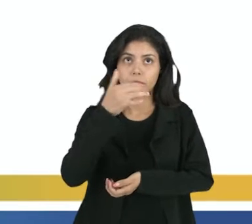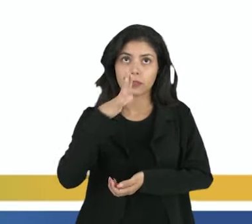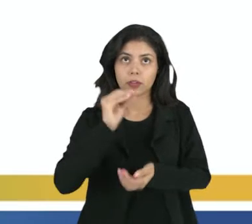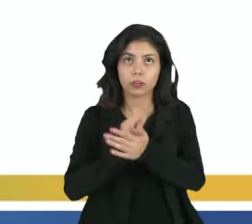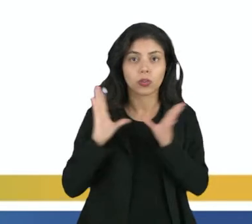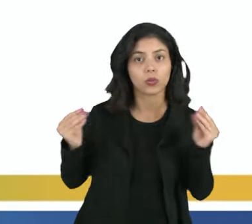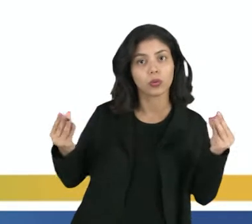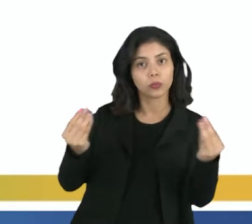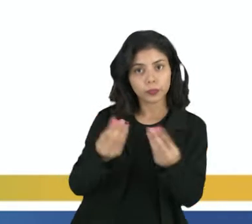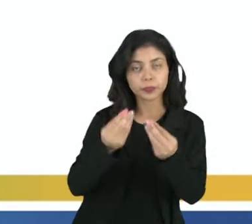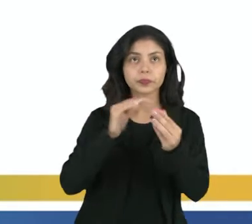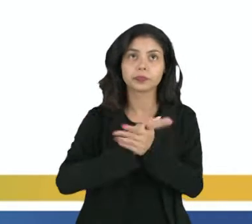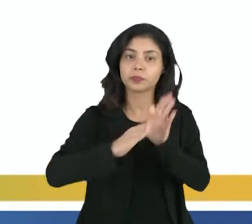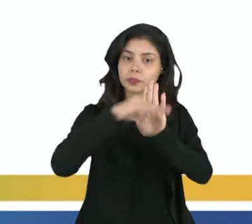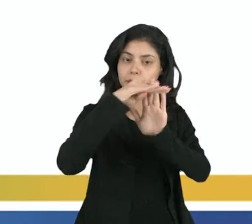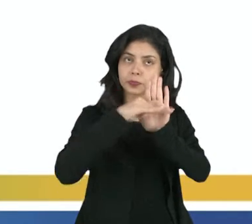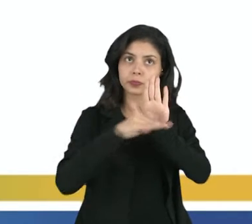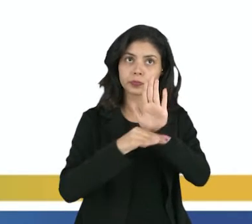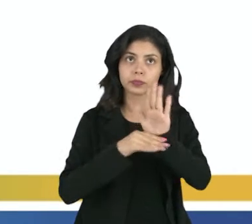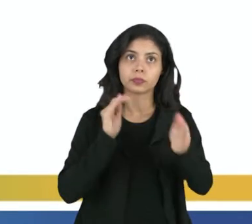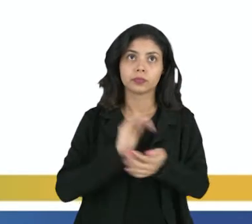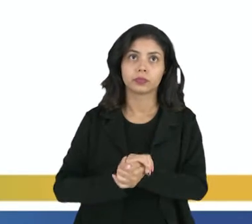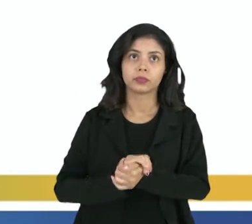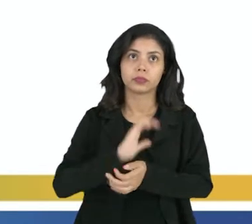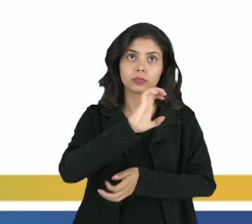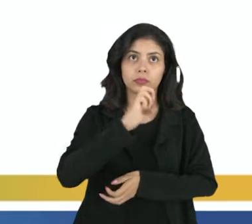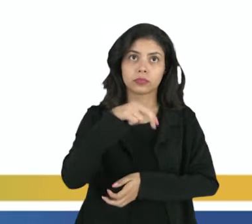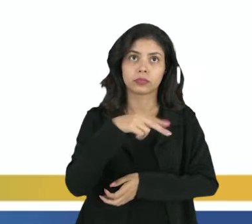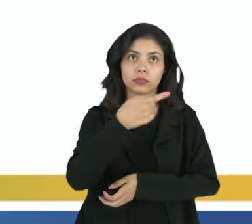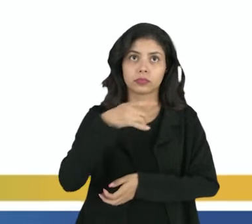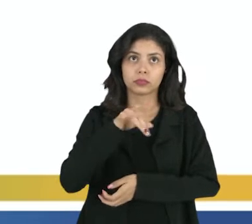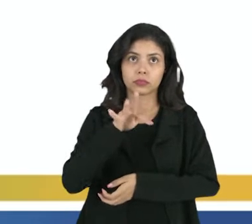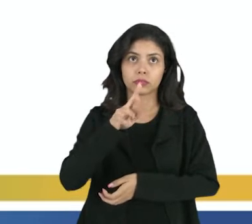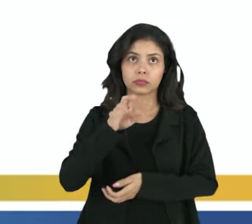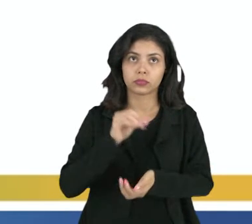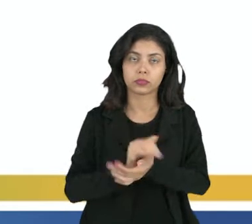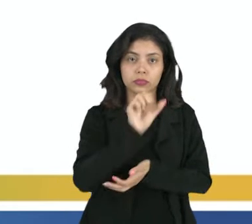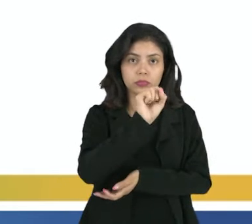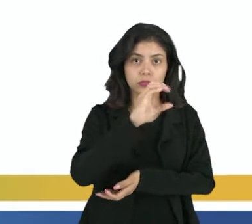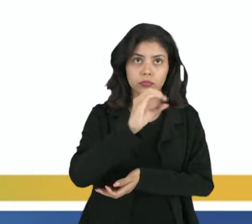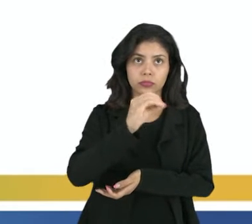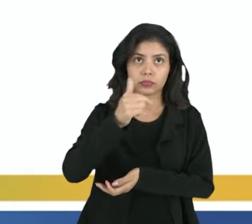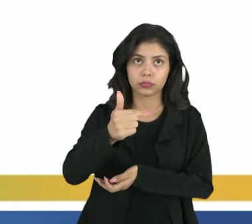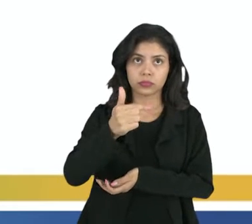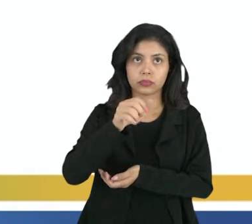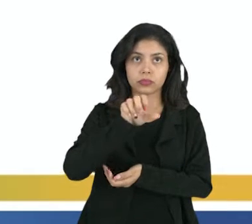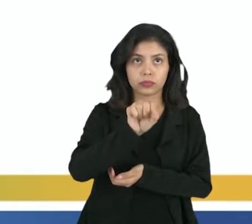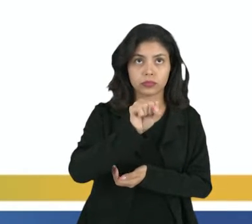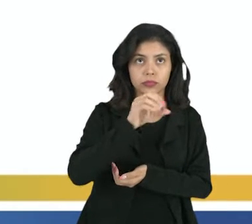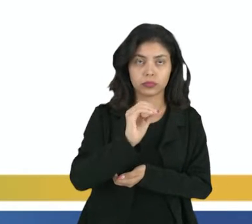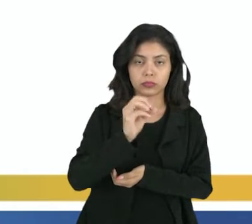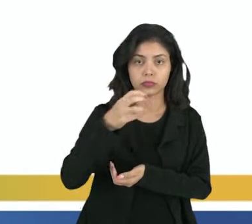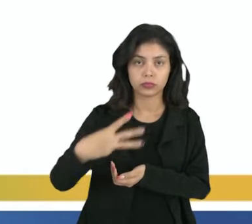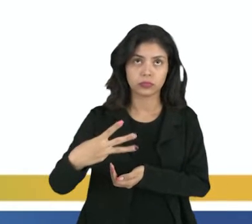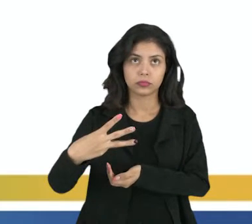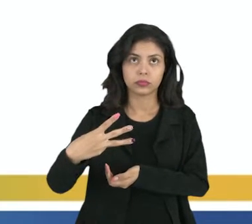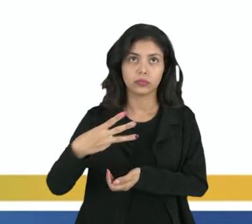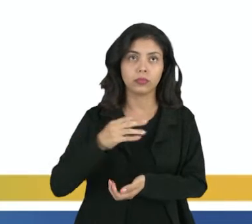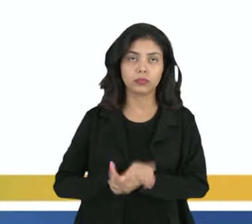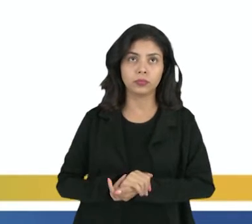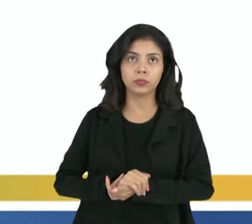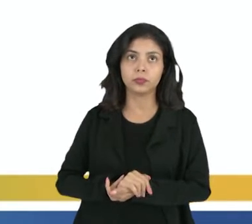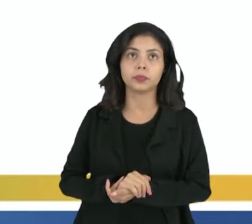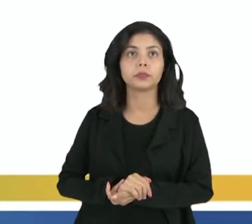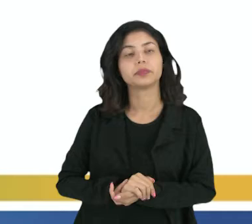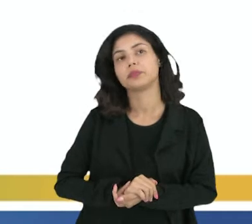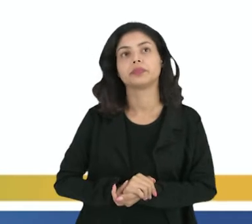classificação dessas substâncias não podemos ter os compostos de enxofre então aqui a gente tem o óxido dióxido de